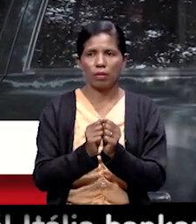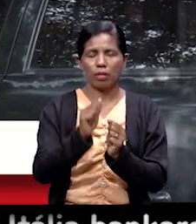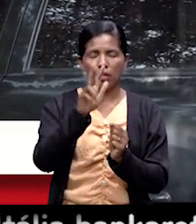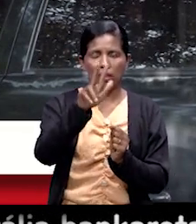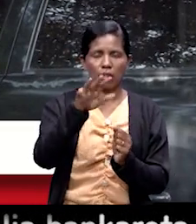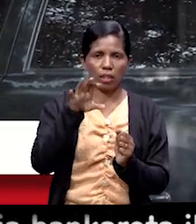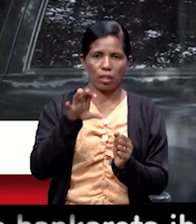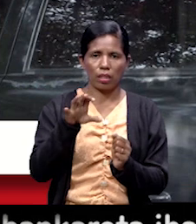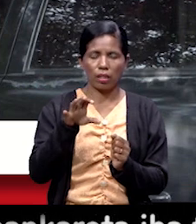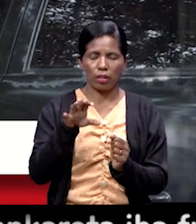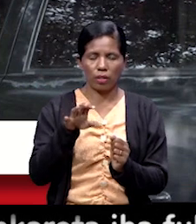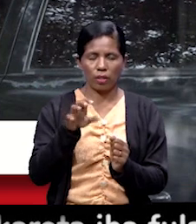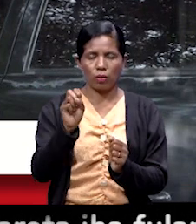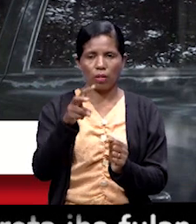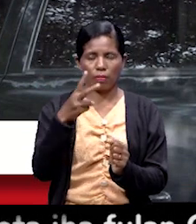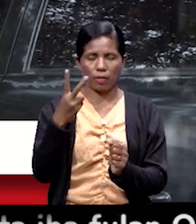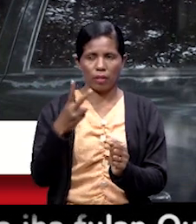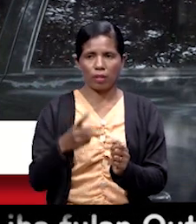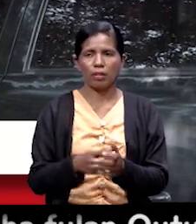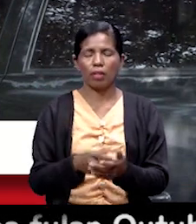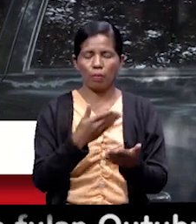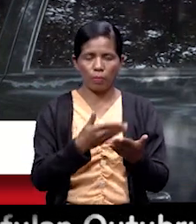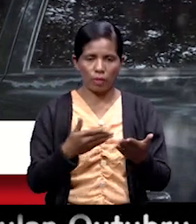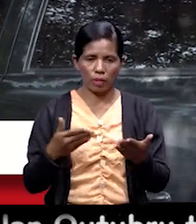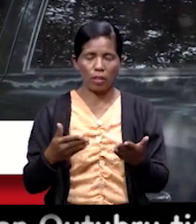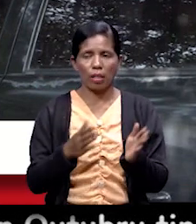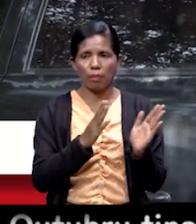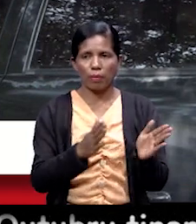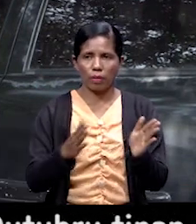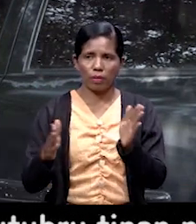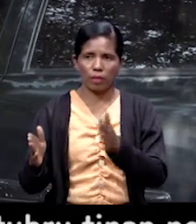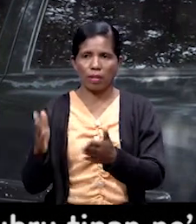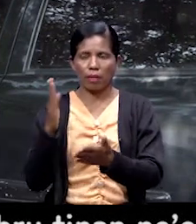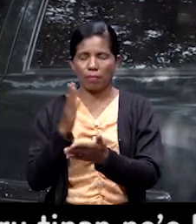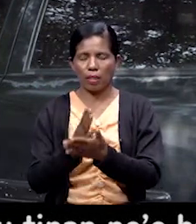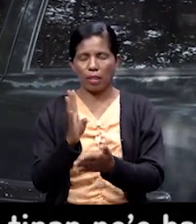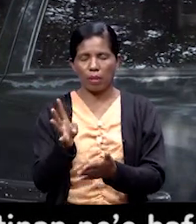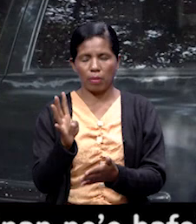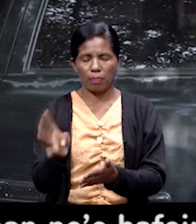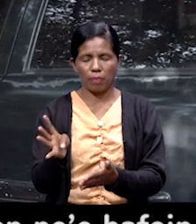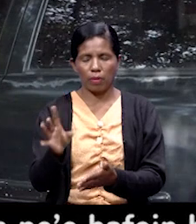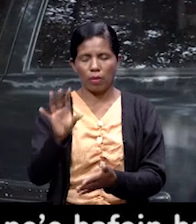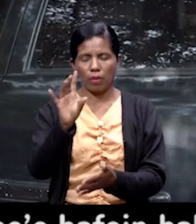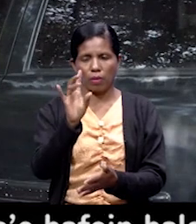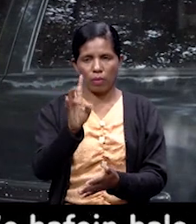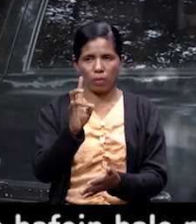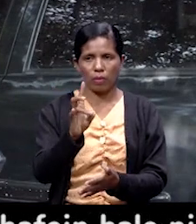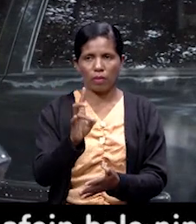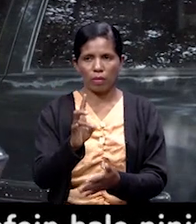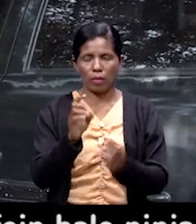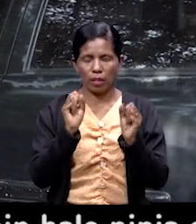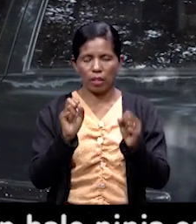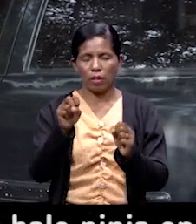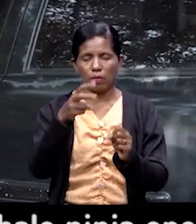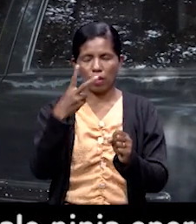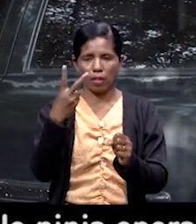312 unidades. Portanto, o processo de leilão cancela 58 unidades. Portanto, final,